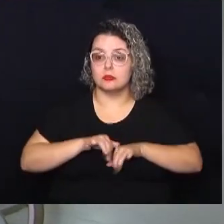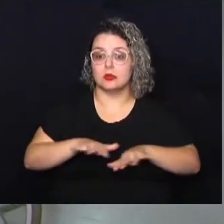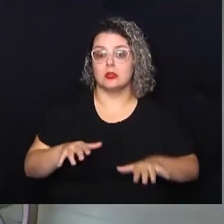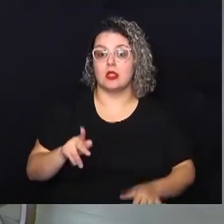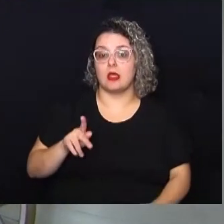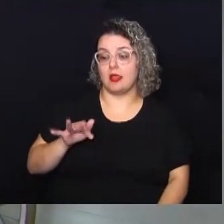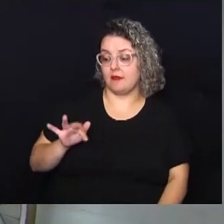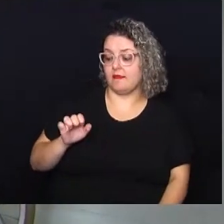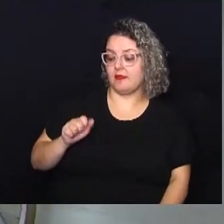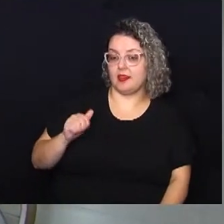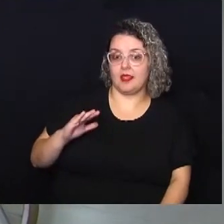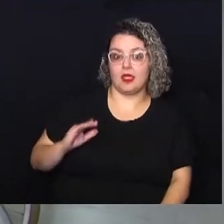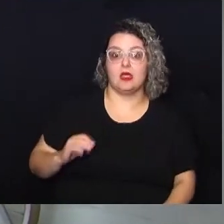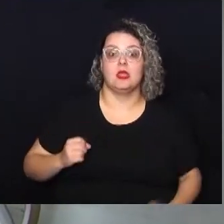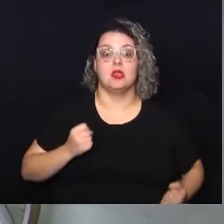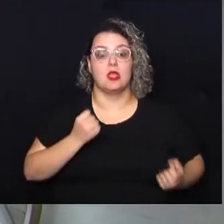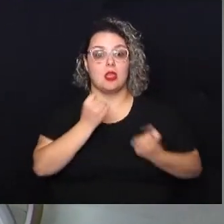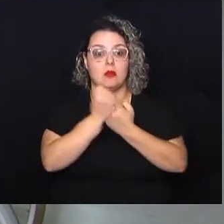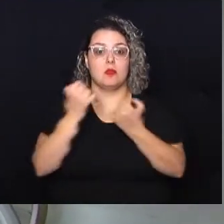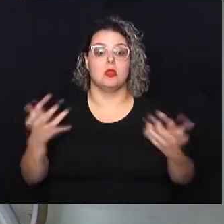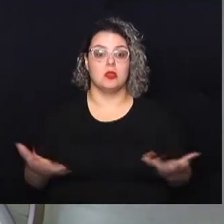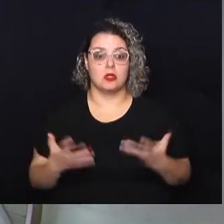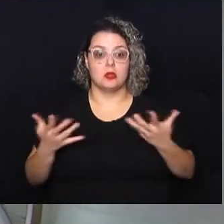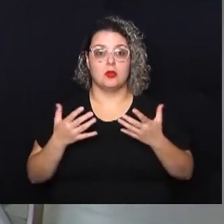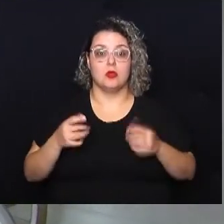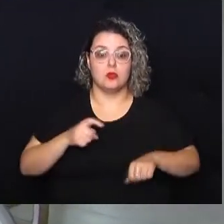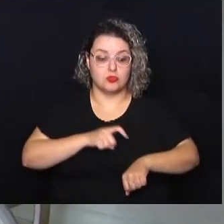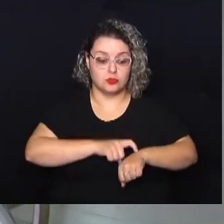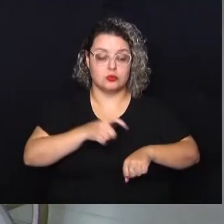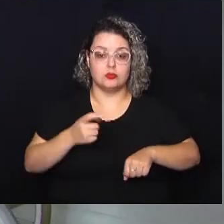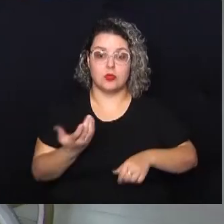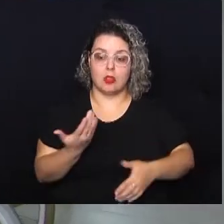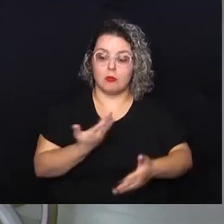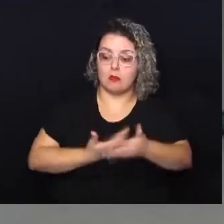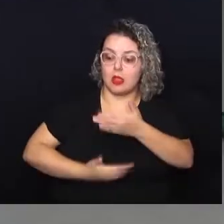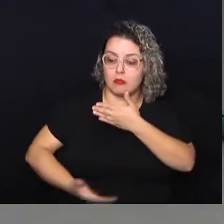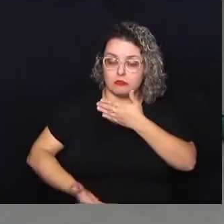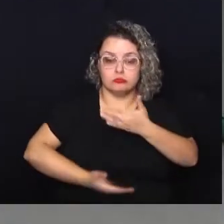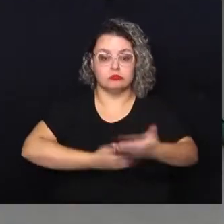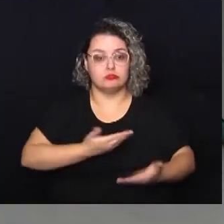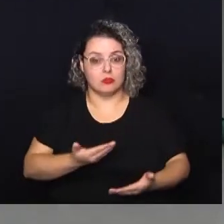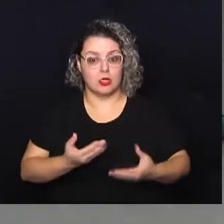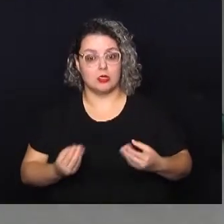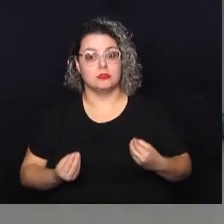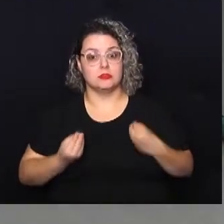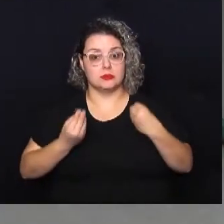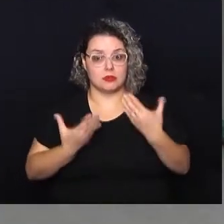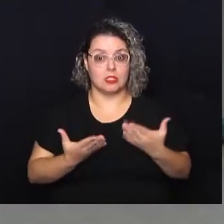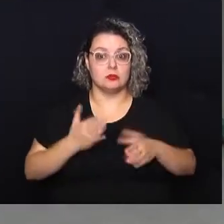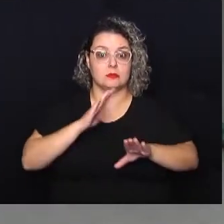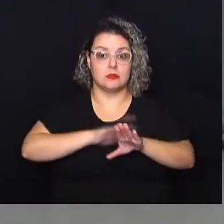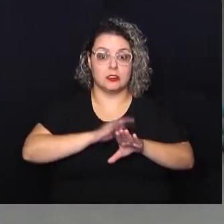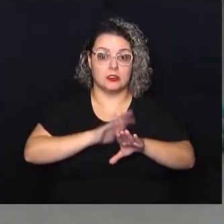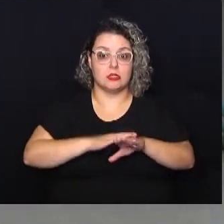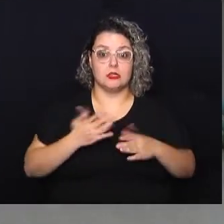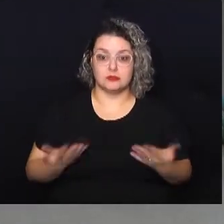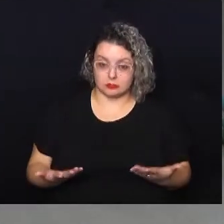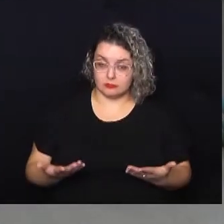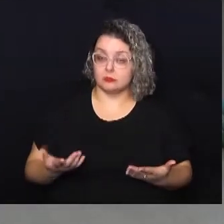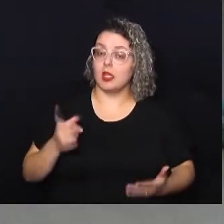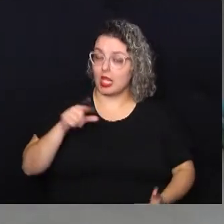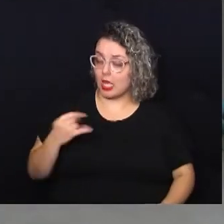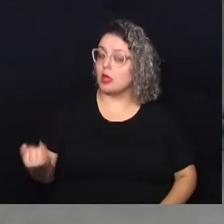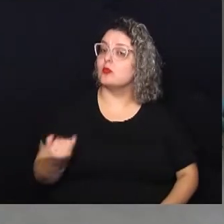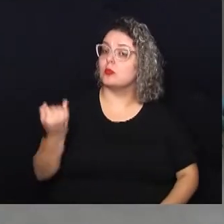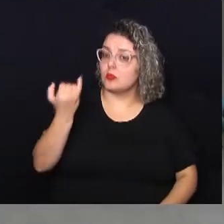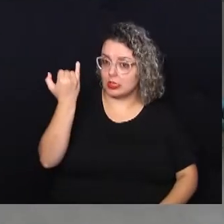que apoia a iniciativa, os momentos de integração proporcionados pelas atividades são